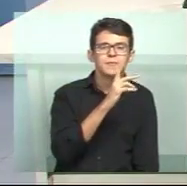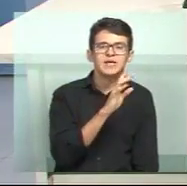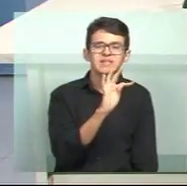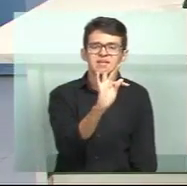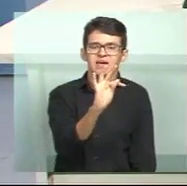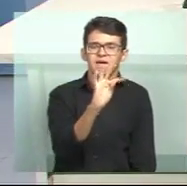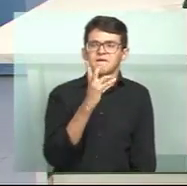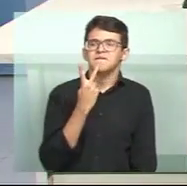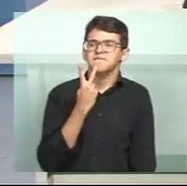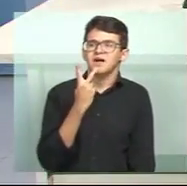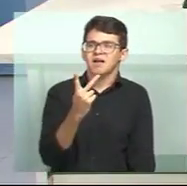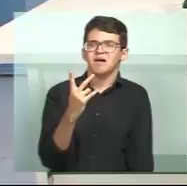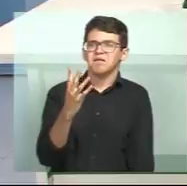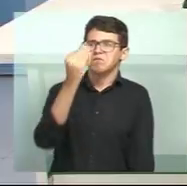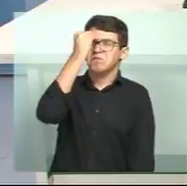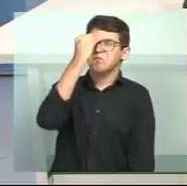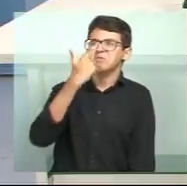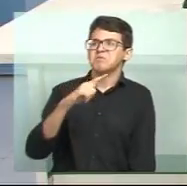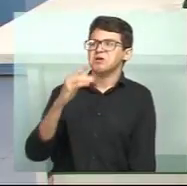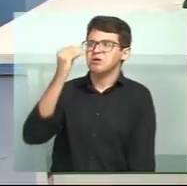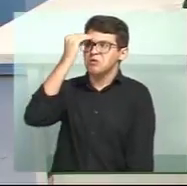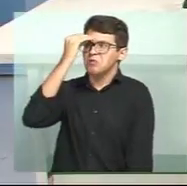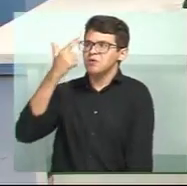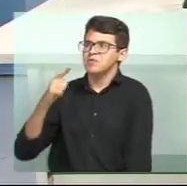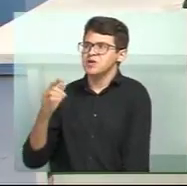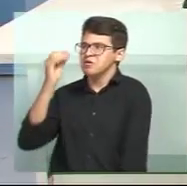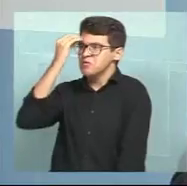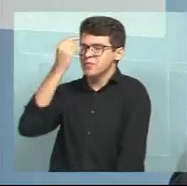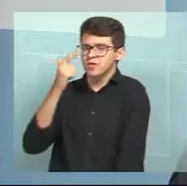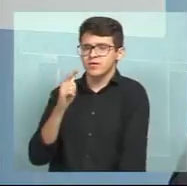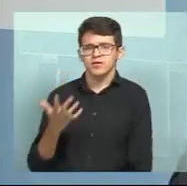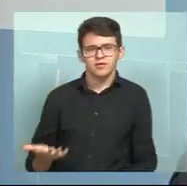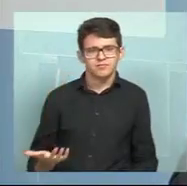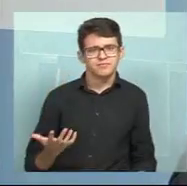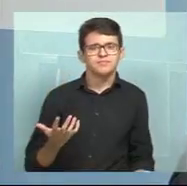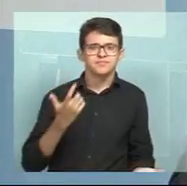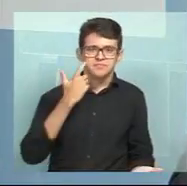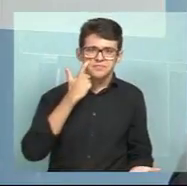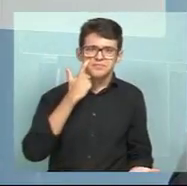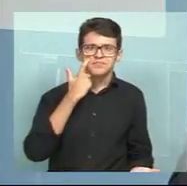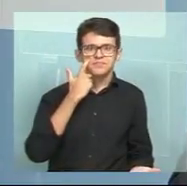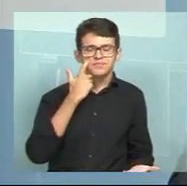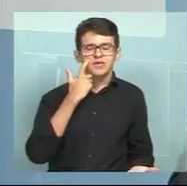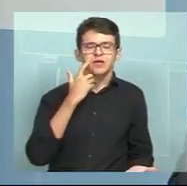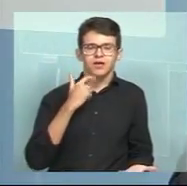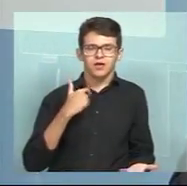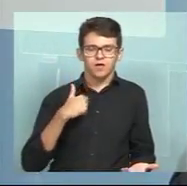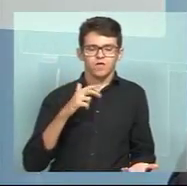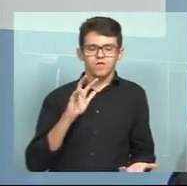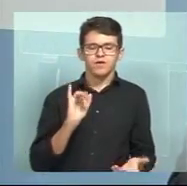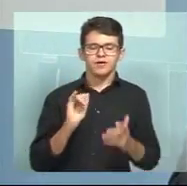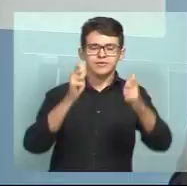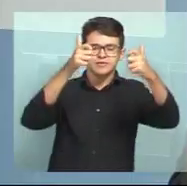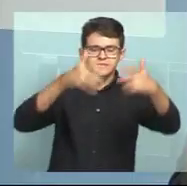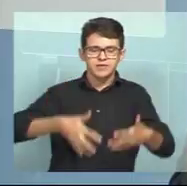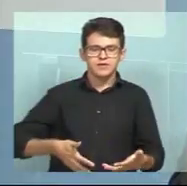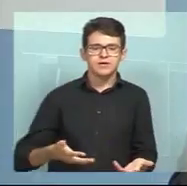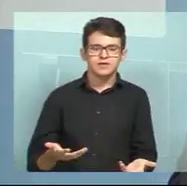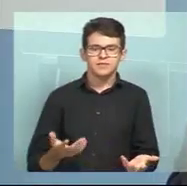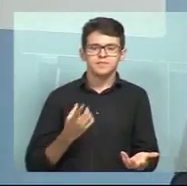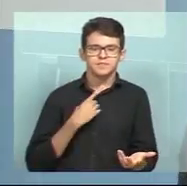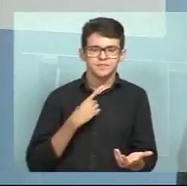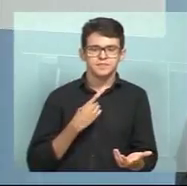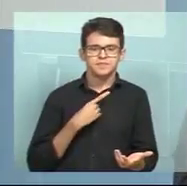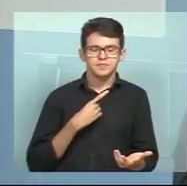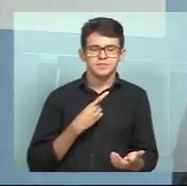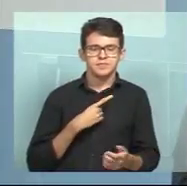é inacreditável. Por isso que eu disse para vocês no bloco anterior. Aguarde o que eu vou dizer aqui. É doentio, Carlos Frederico. O que estão dizendo depois desse julgamento.